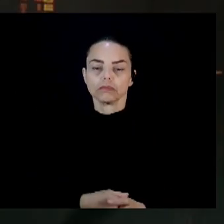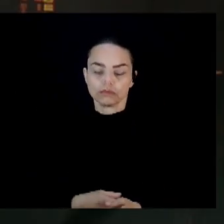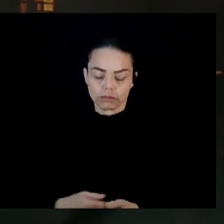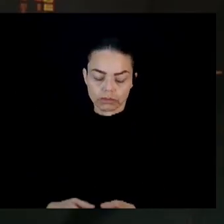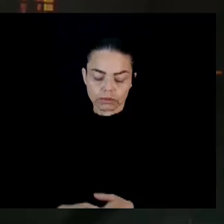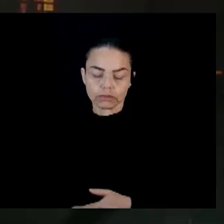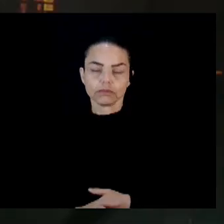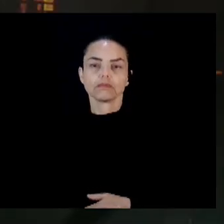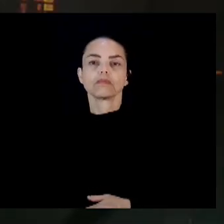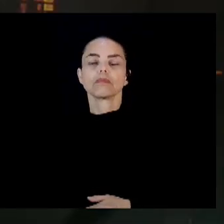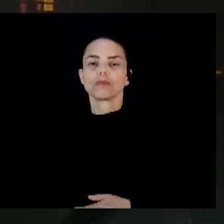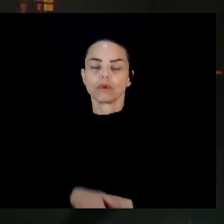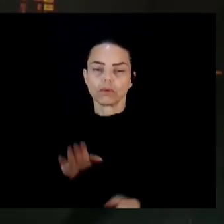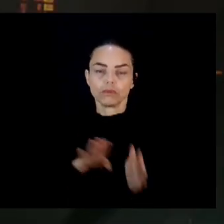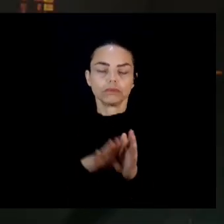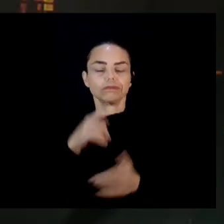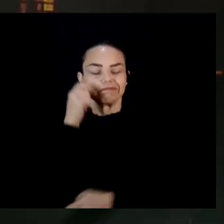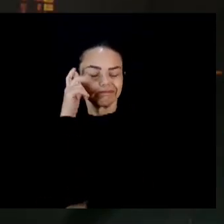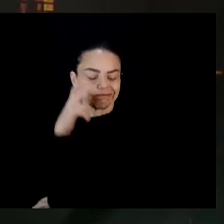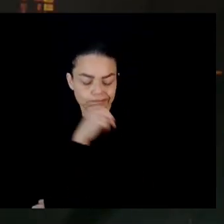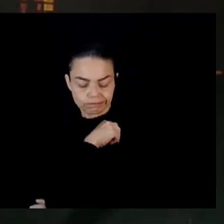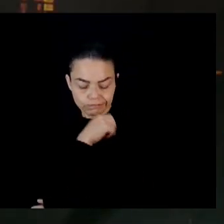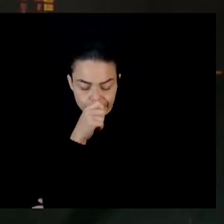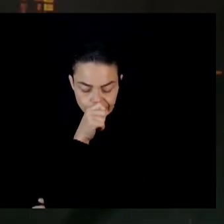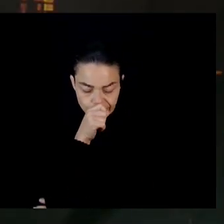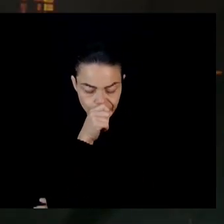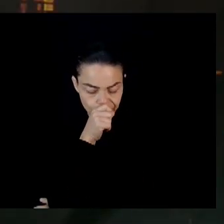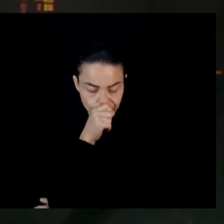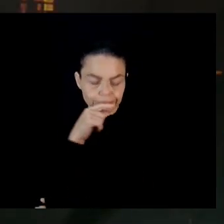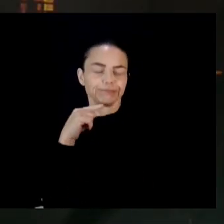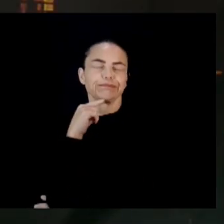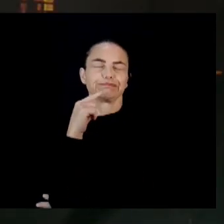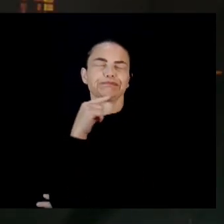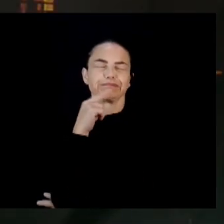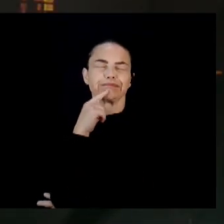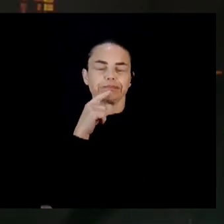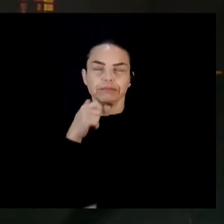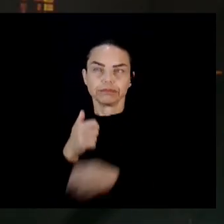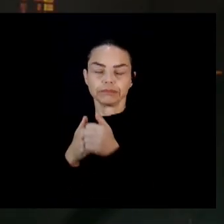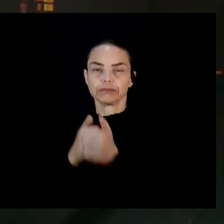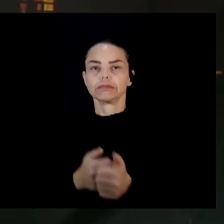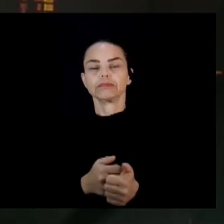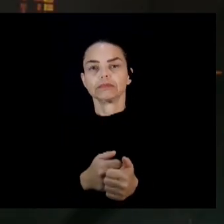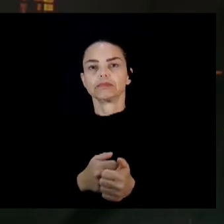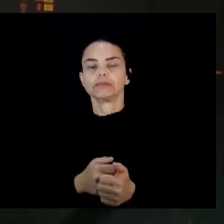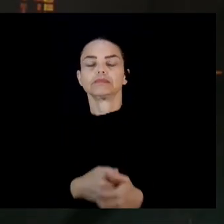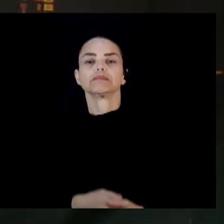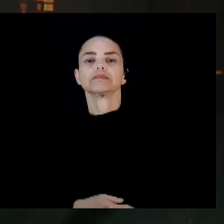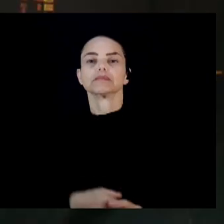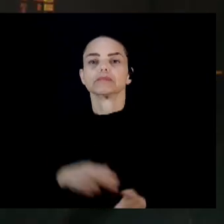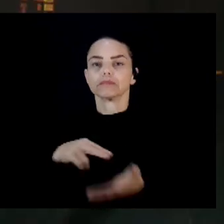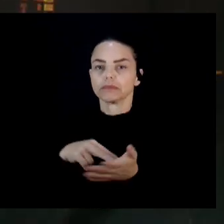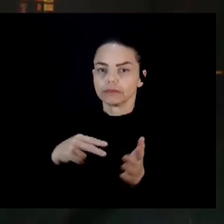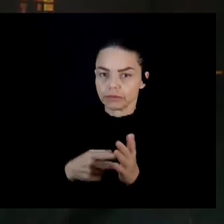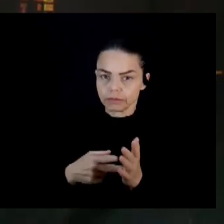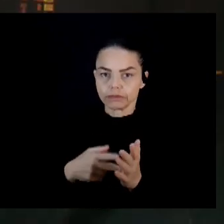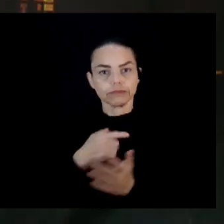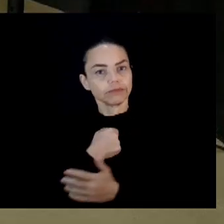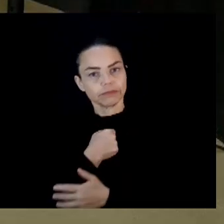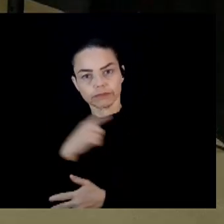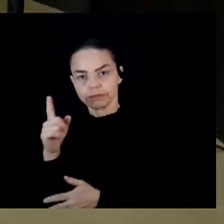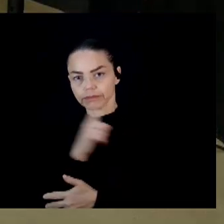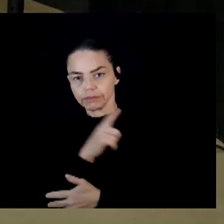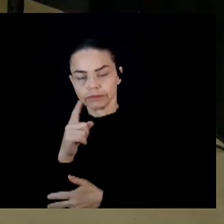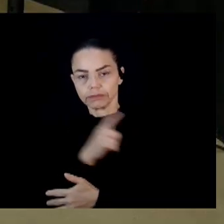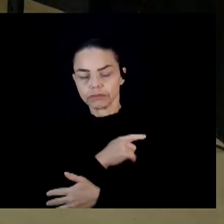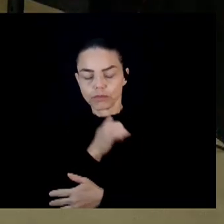pessoa chega e fala assim, poxa, mas se eu não estou conseguindo acompanhar o ritmo dos outros, quer dizer que isso não é para mim. Vem essa